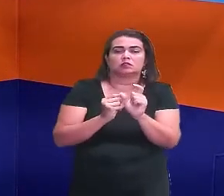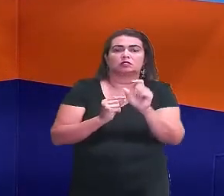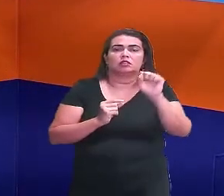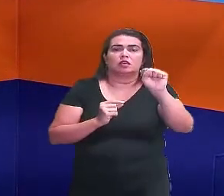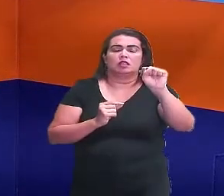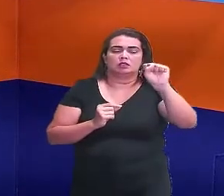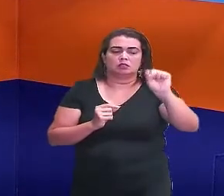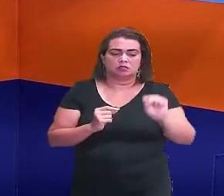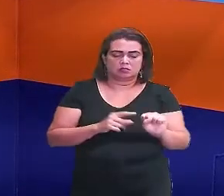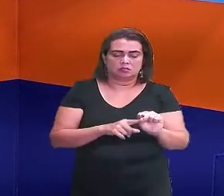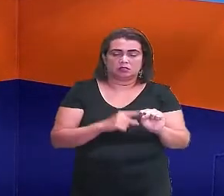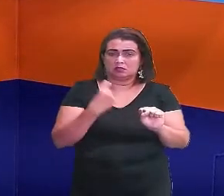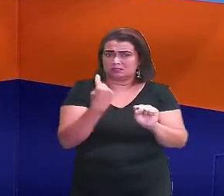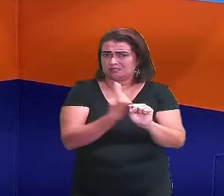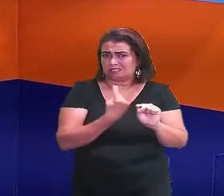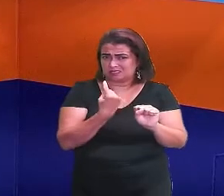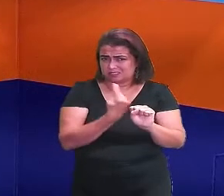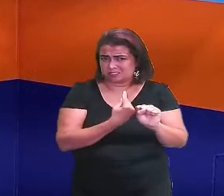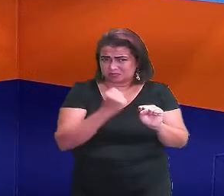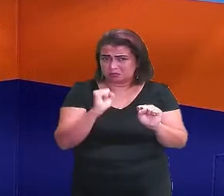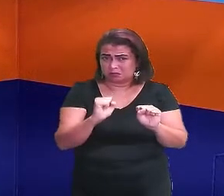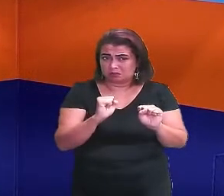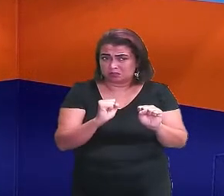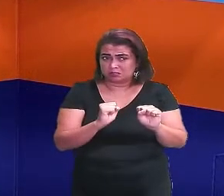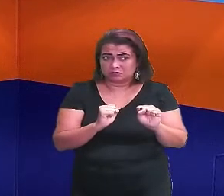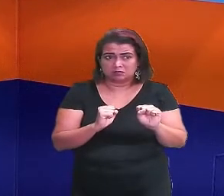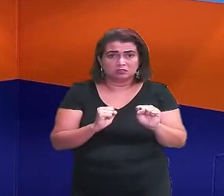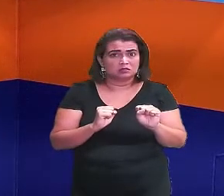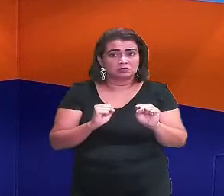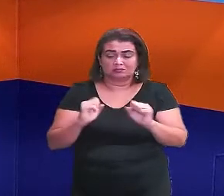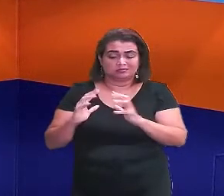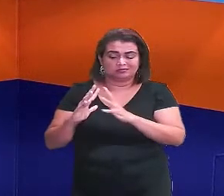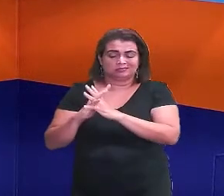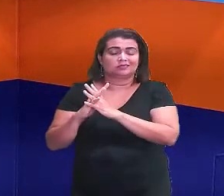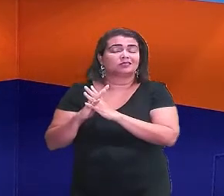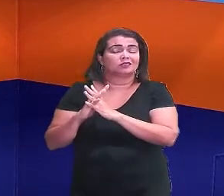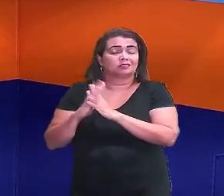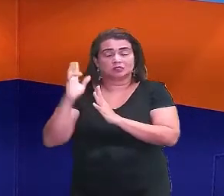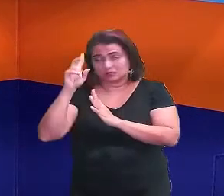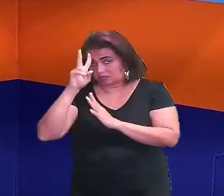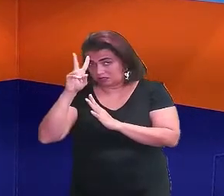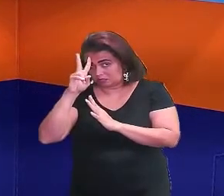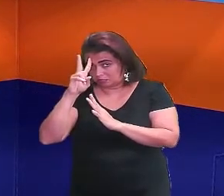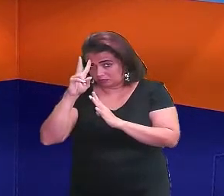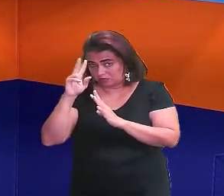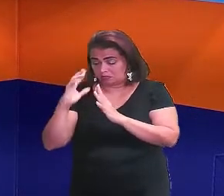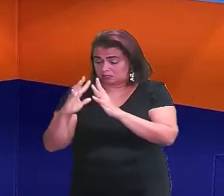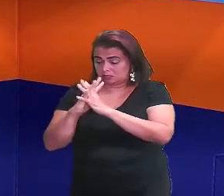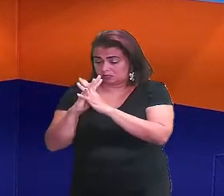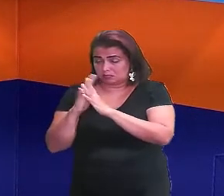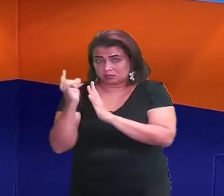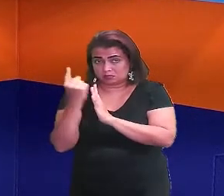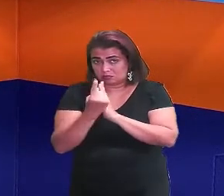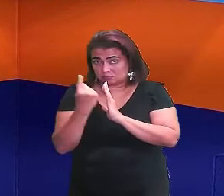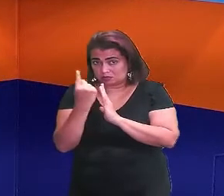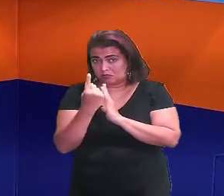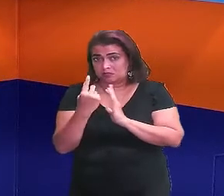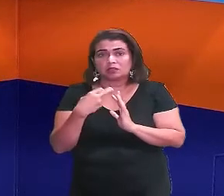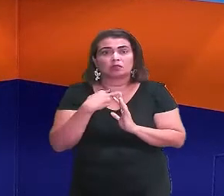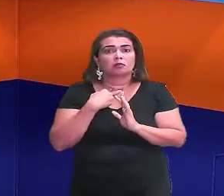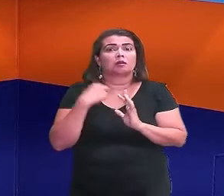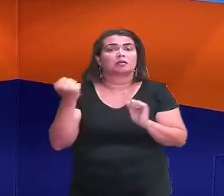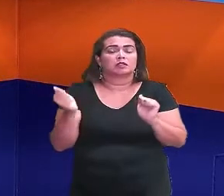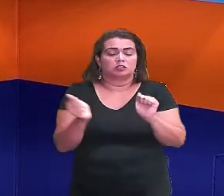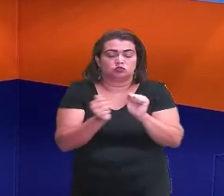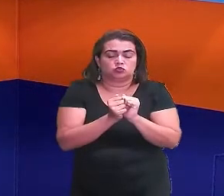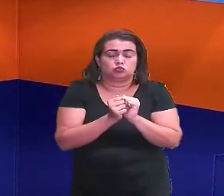S sozinho aqui. Lembra que o S é consoante? Eu não posso usar a consoante sozinha. A consoante tem que estar